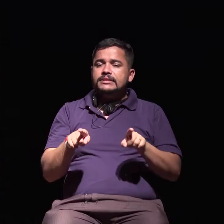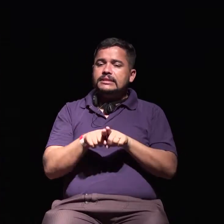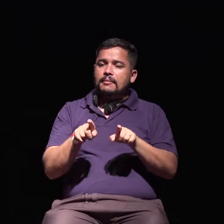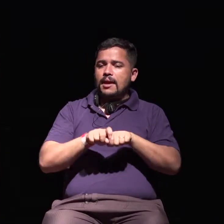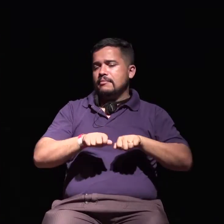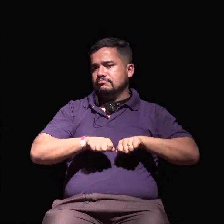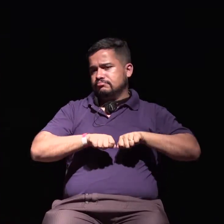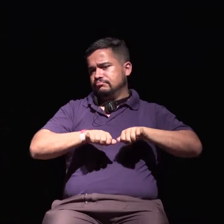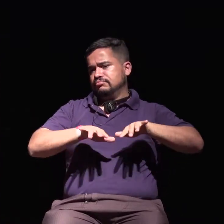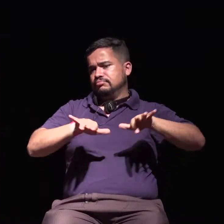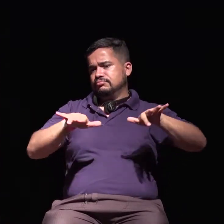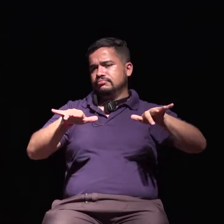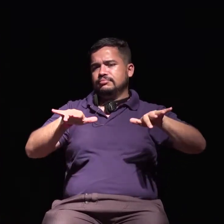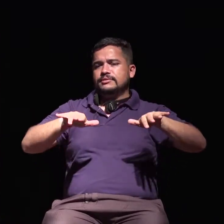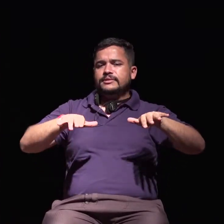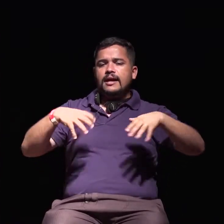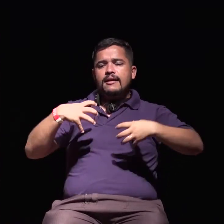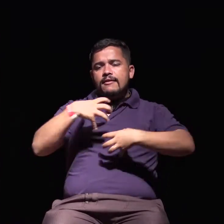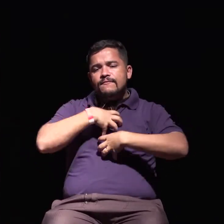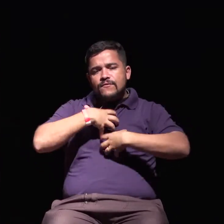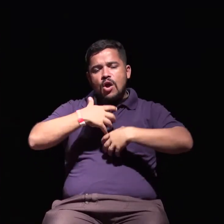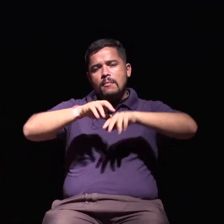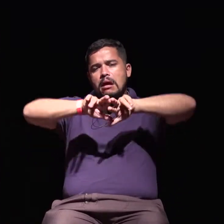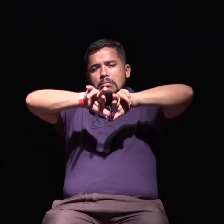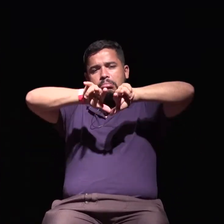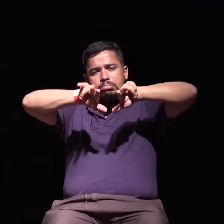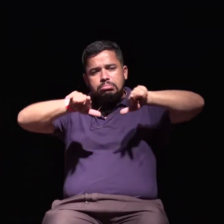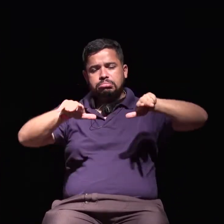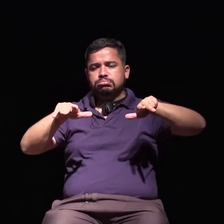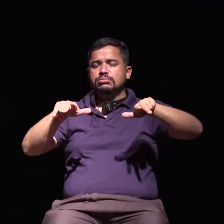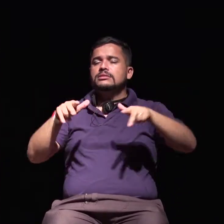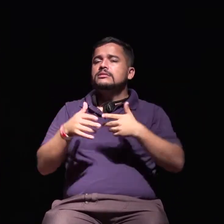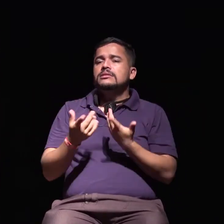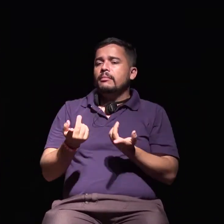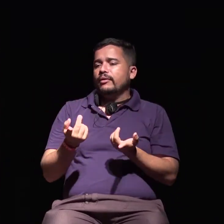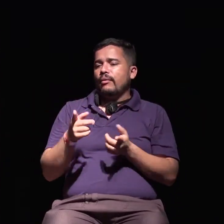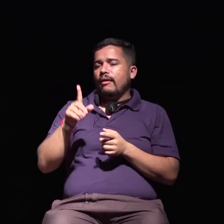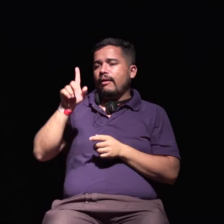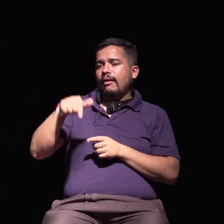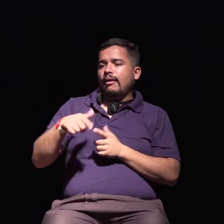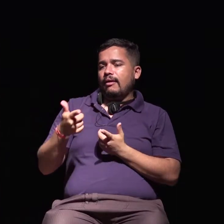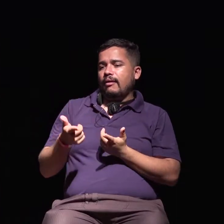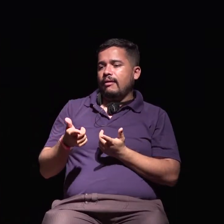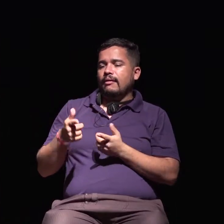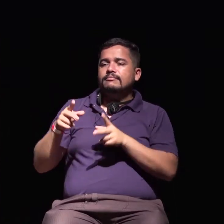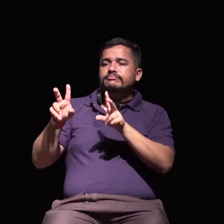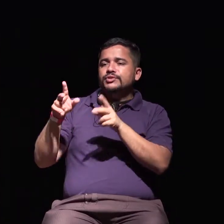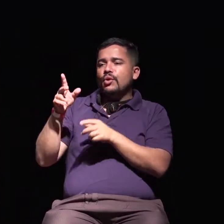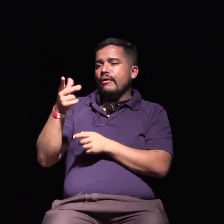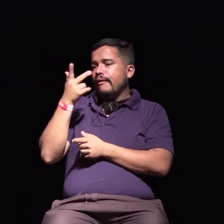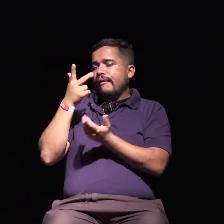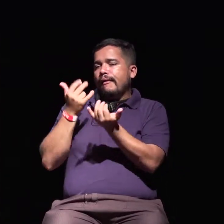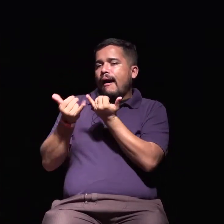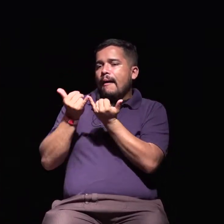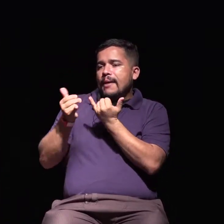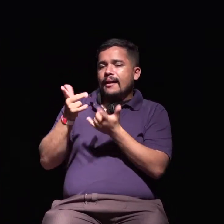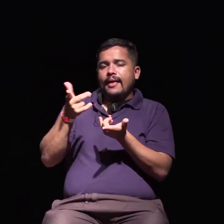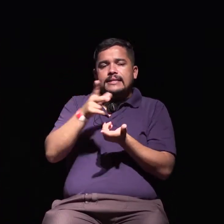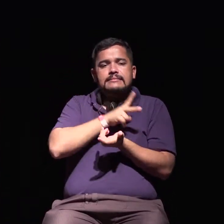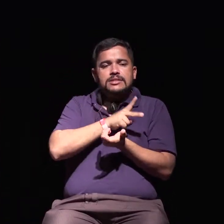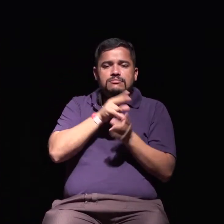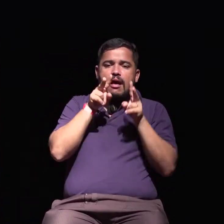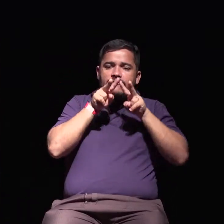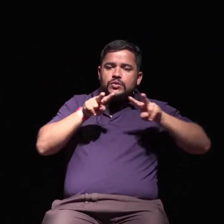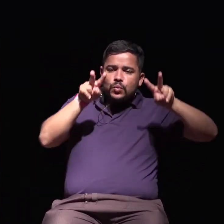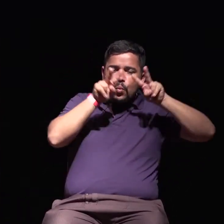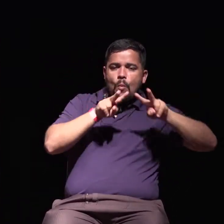nas mais diversas linguagens, trabalhos de dança contemporânea não podem mais ser definidos em termos de aparência, particularidades